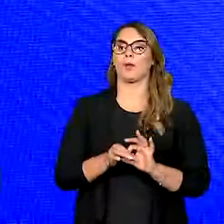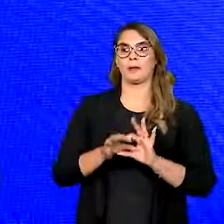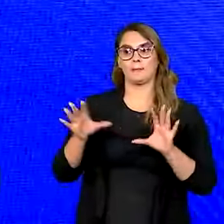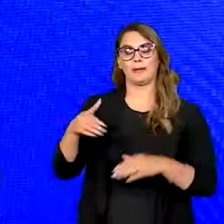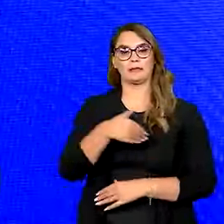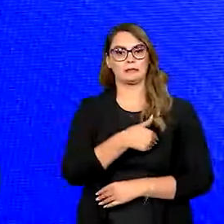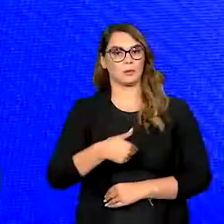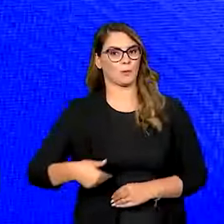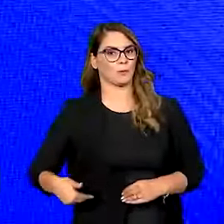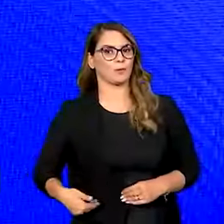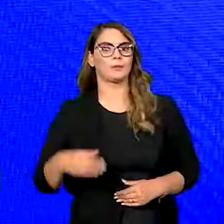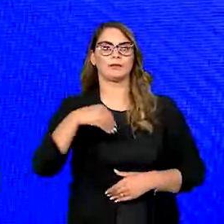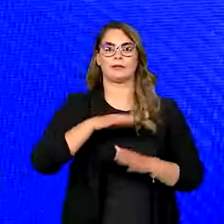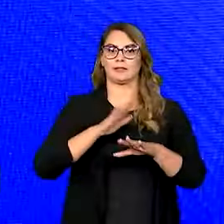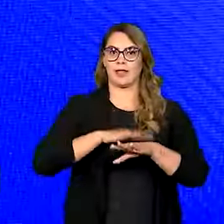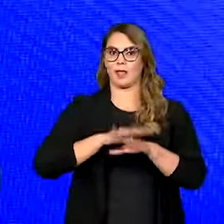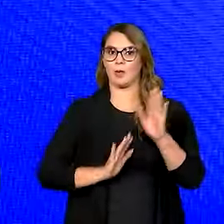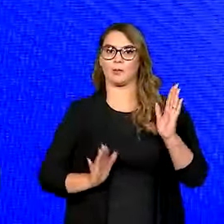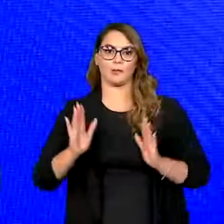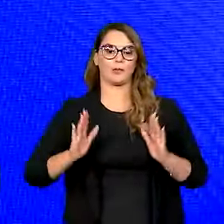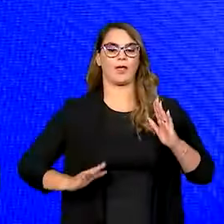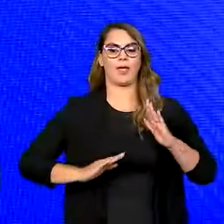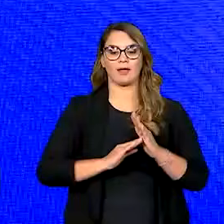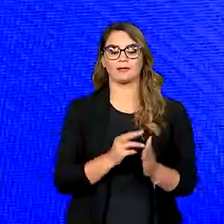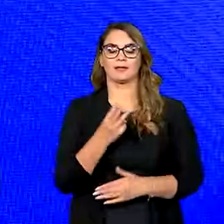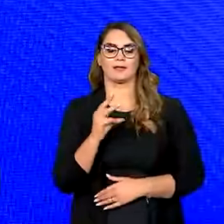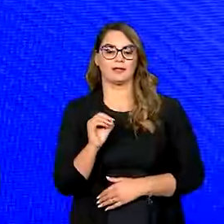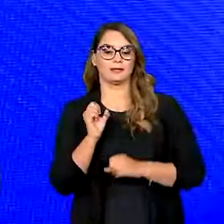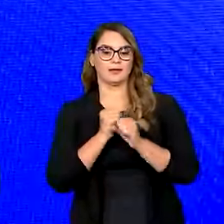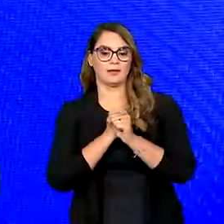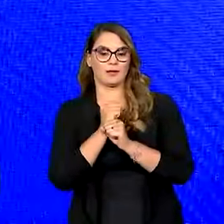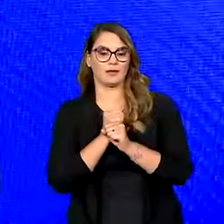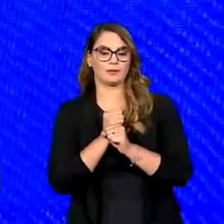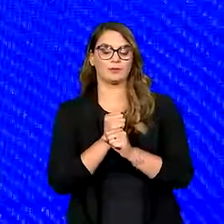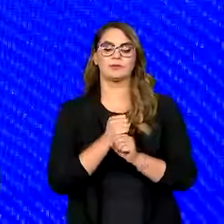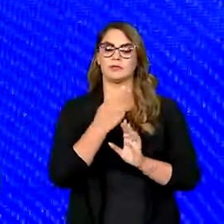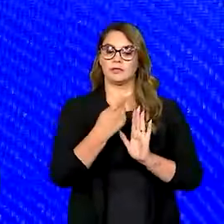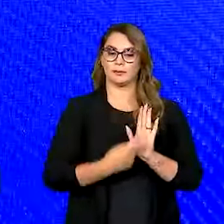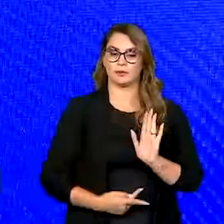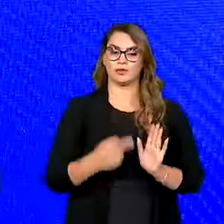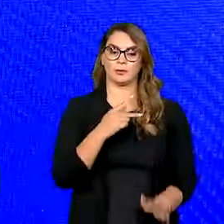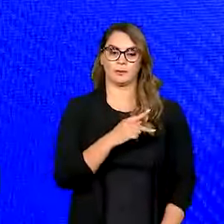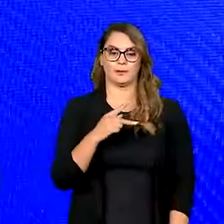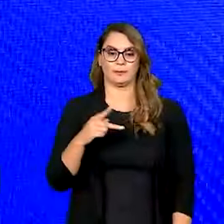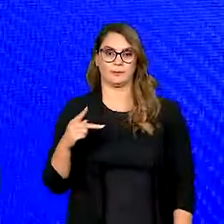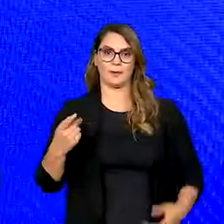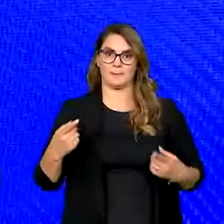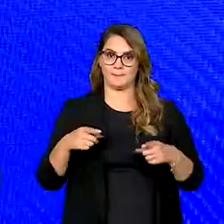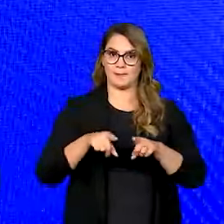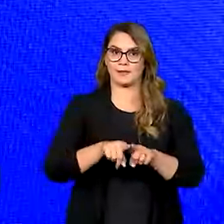públicas dentro de um prazo de até 30 anos e de projetos de PPP,